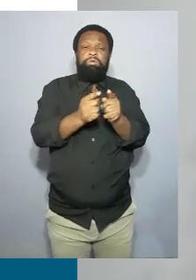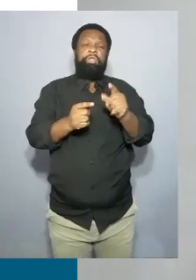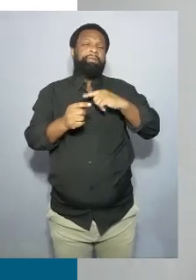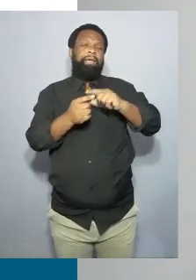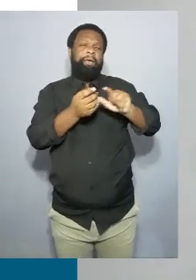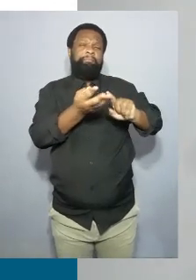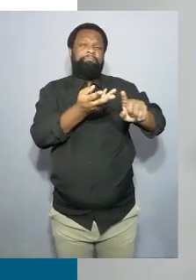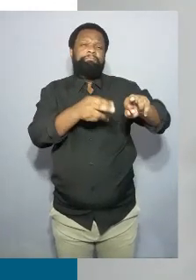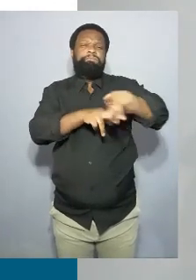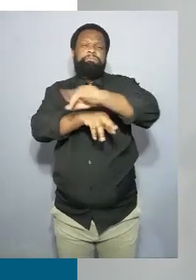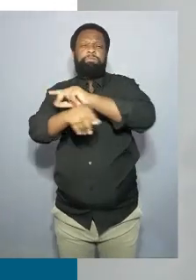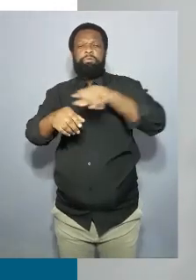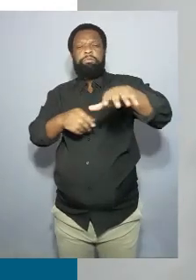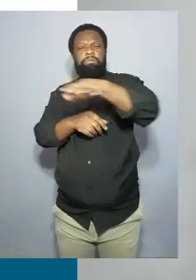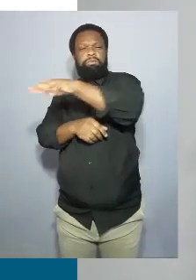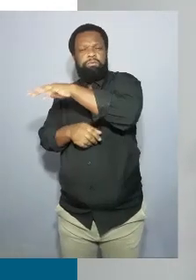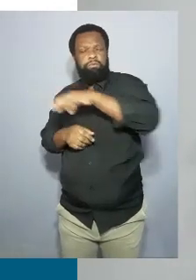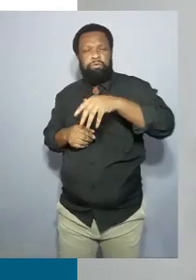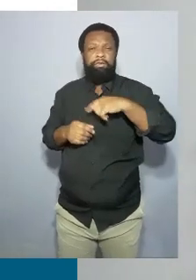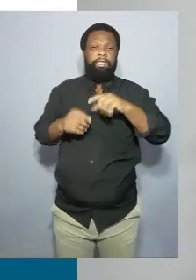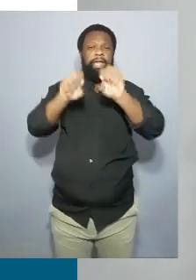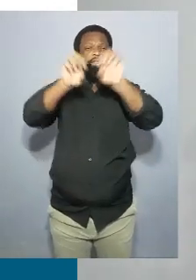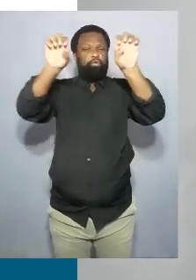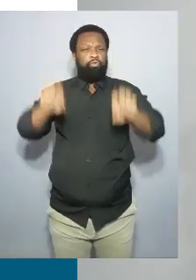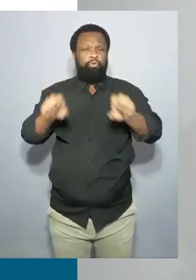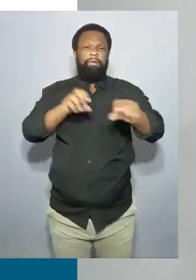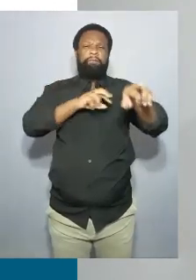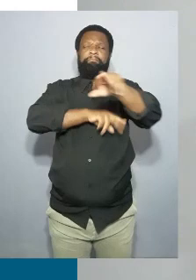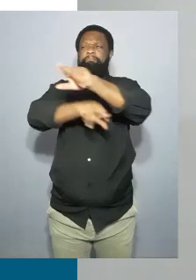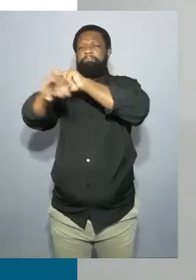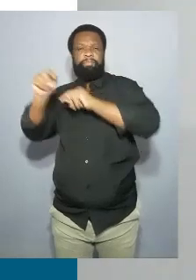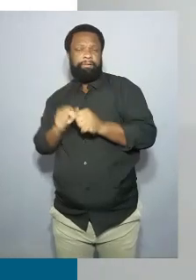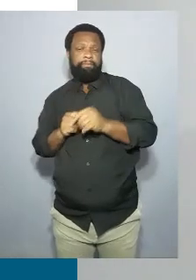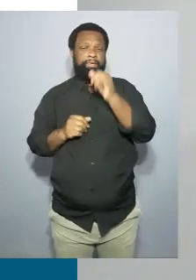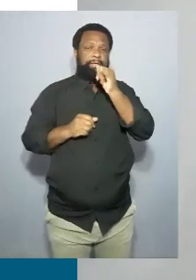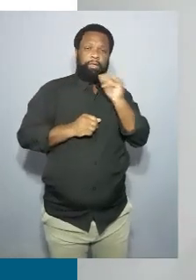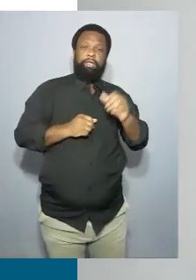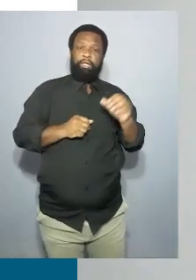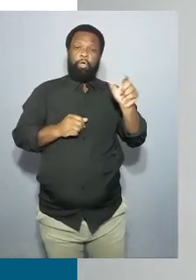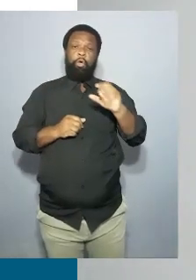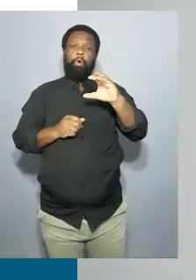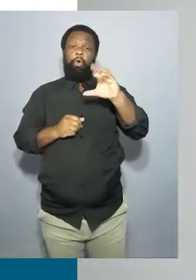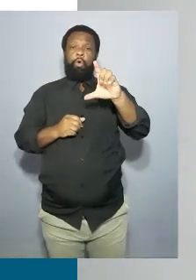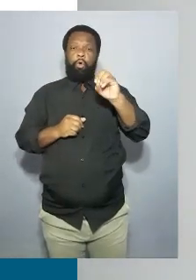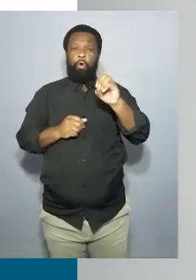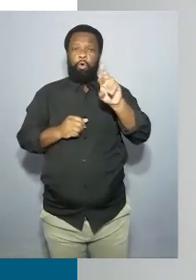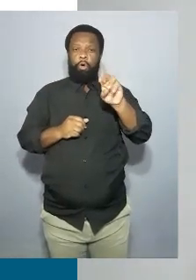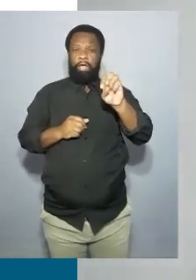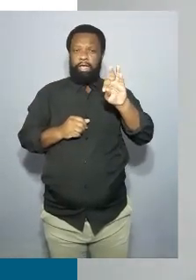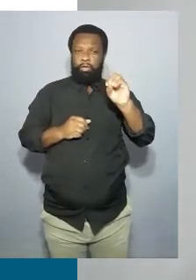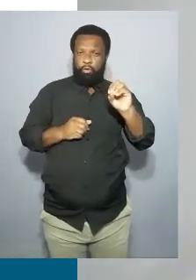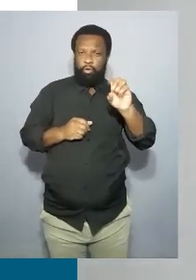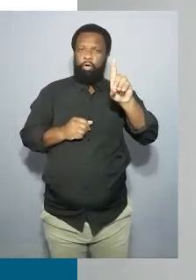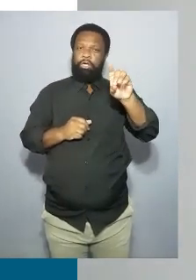diversos formatos no espaço, ou seja, diversas estruturas espaciais. No caso do cloreto de sódio, que é o exemplo